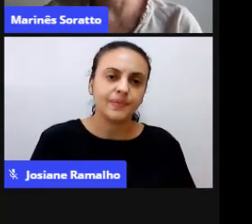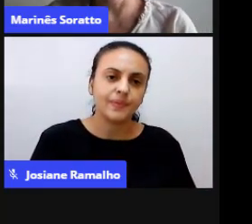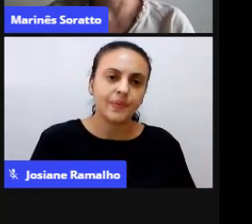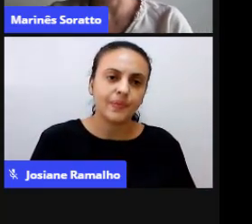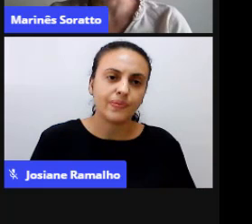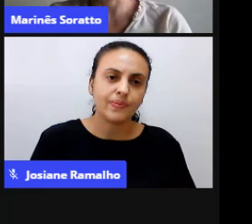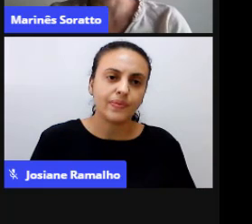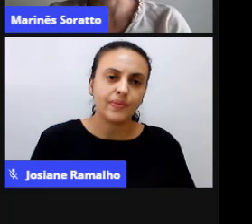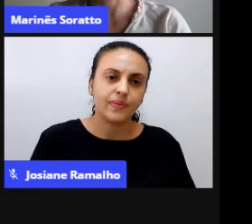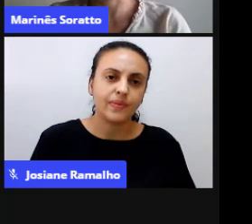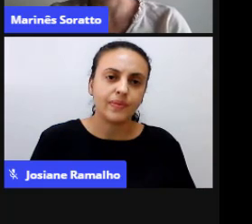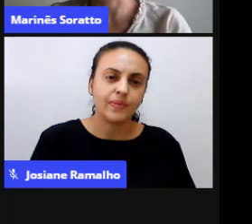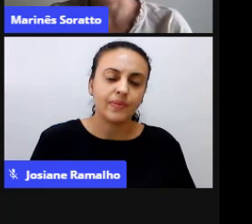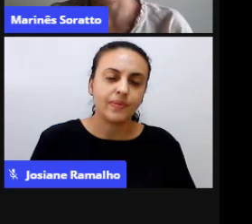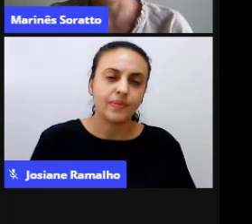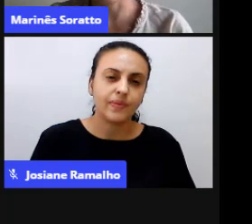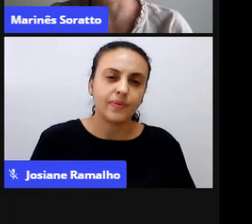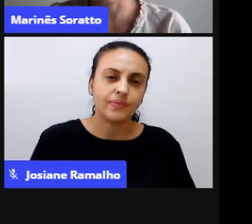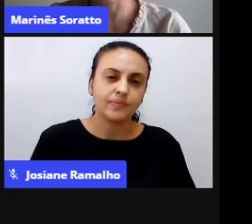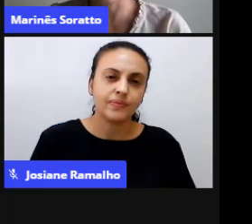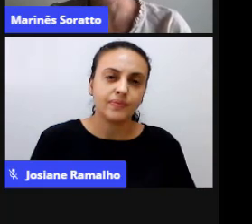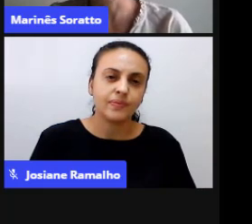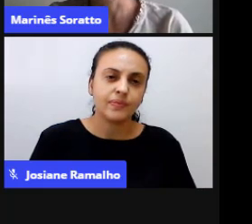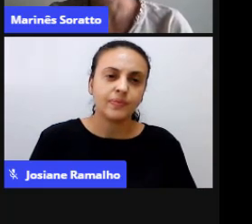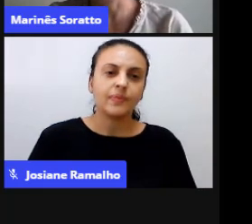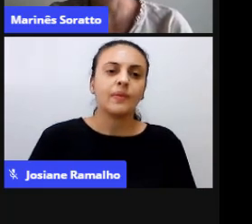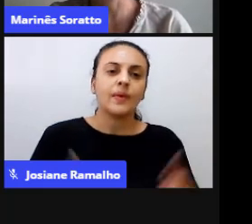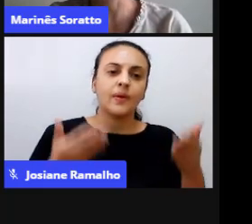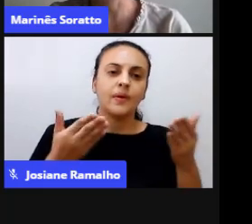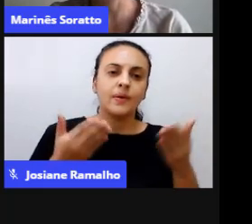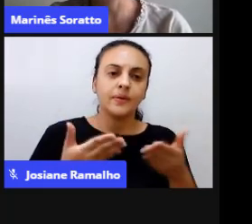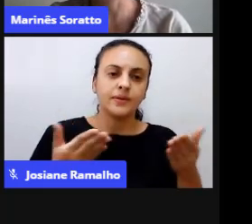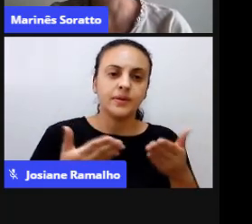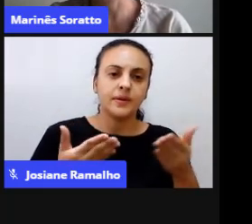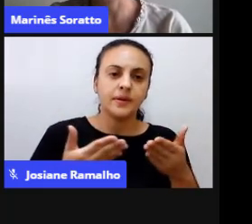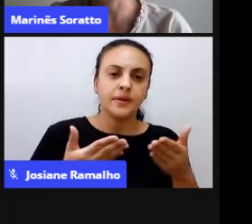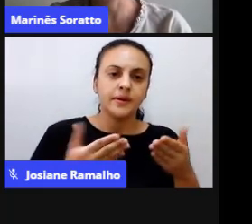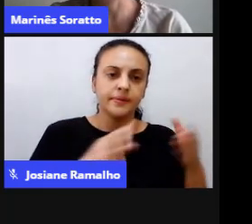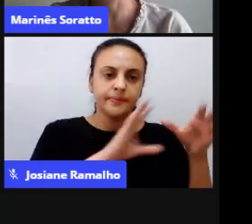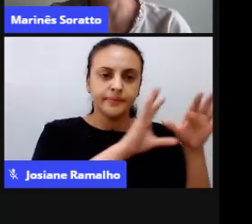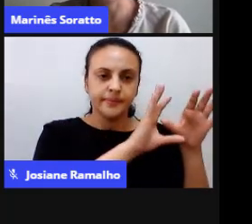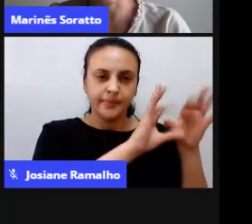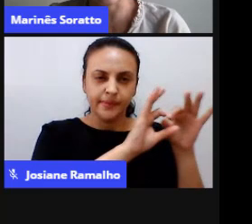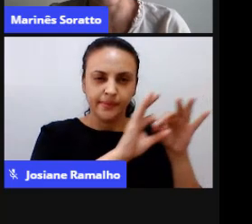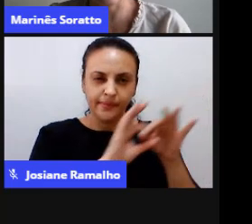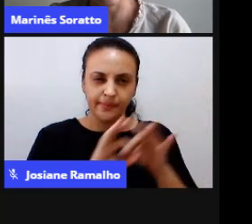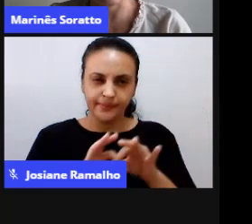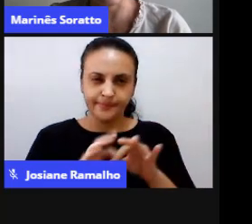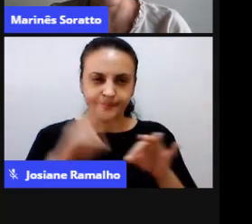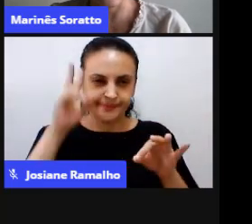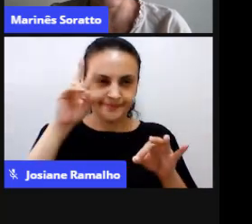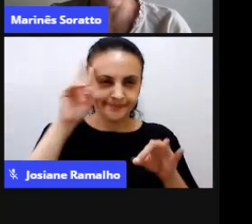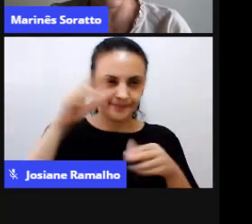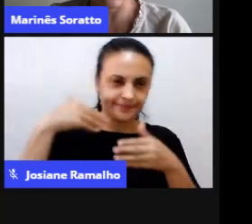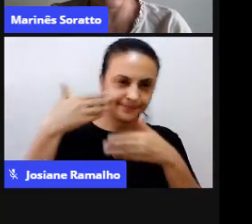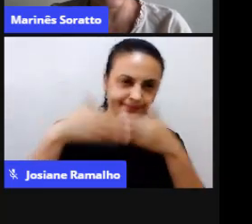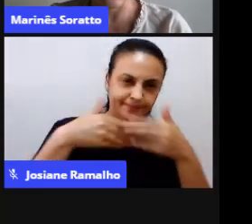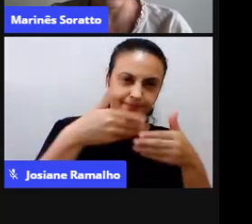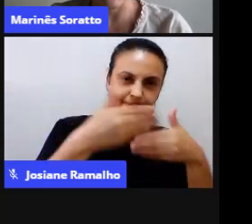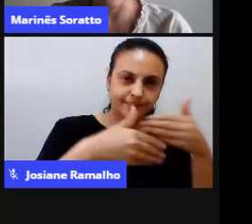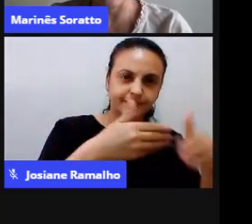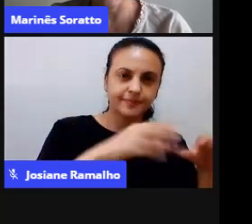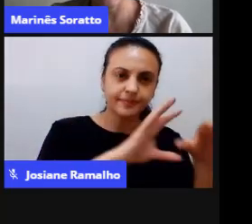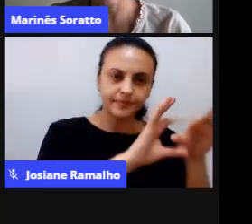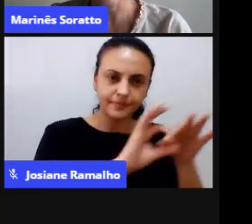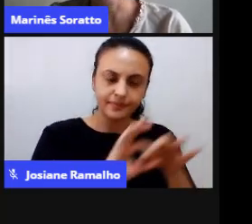Então, num primeiro momento, hoje aqui, né, nós vamos contextualizar historicamente a Lei 11.645